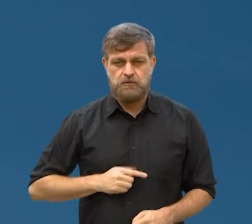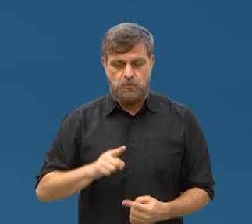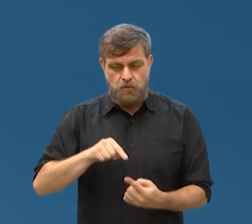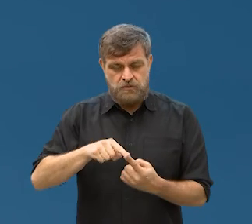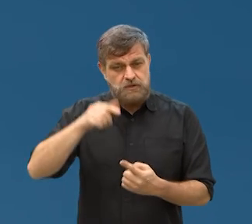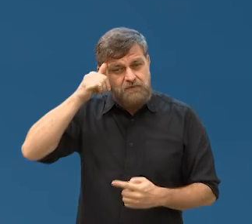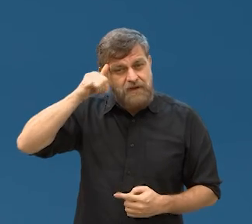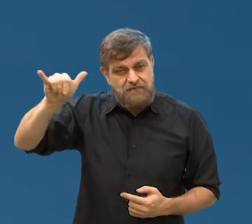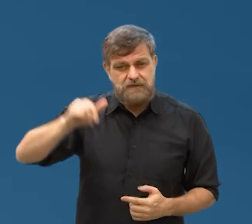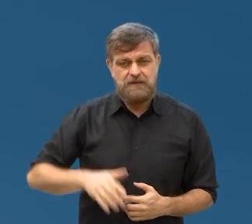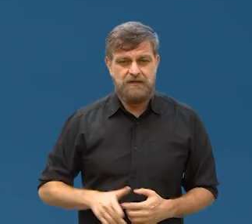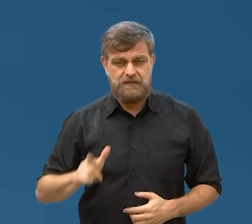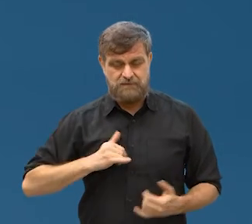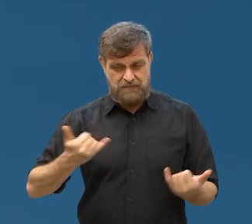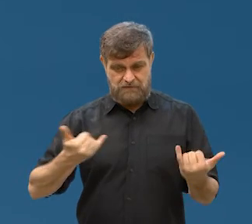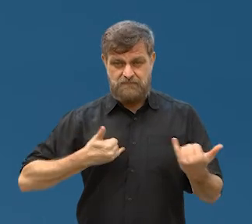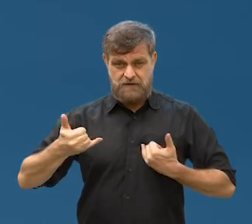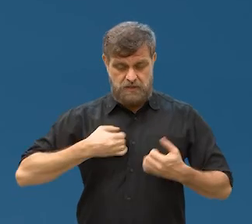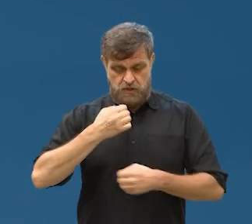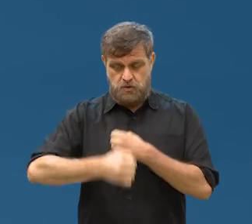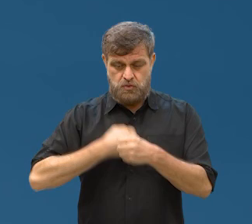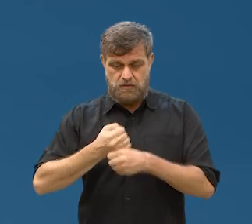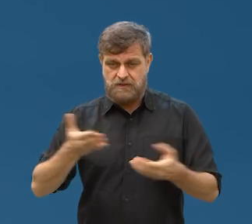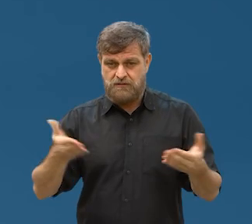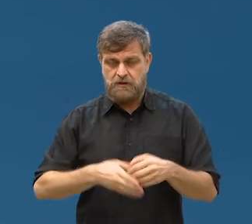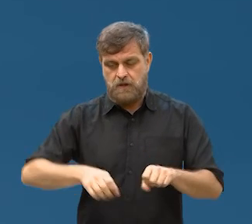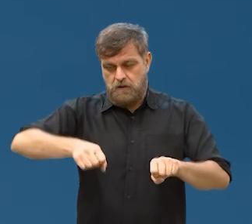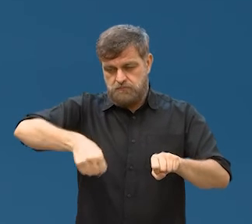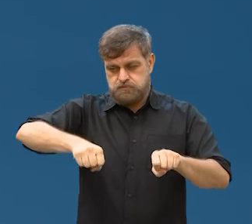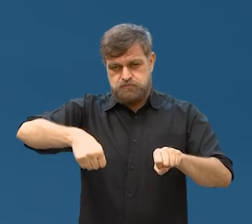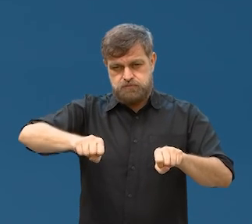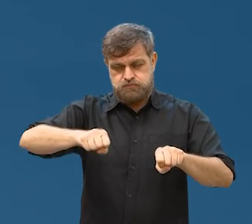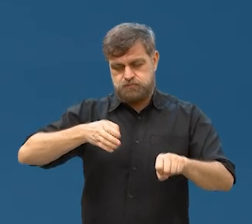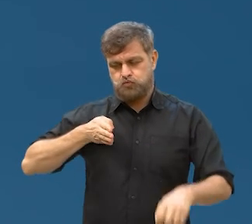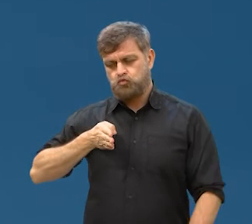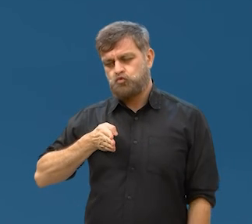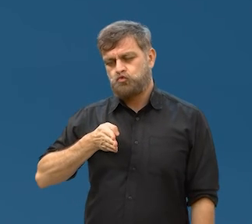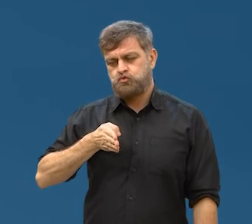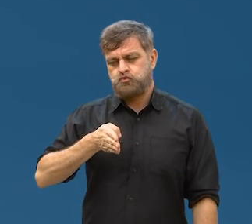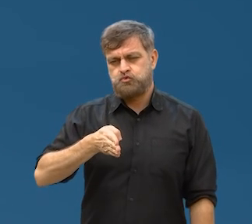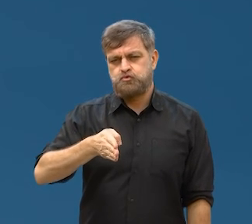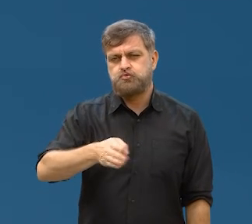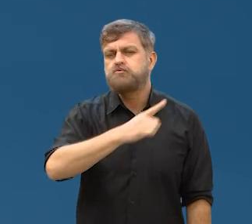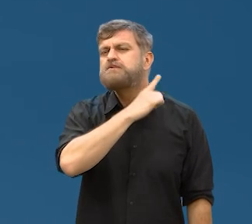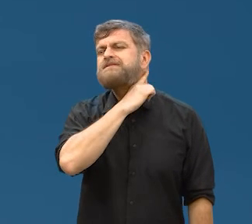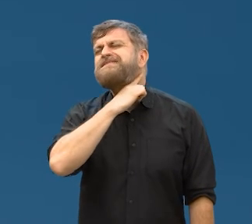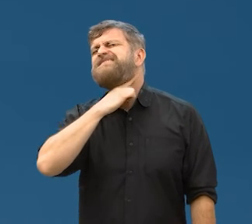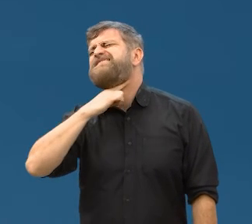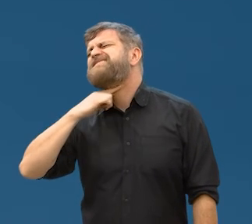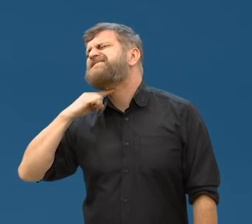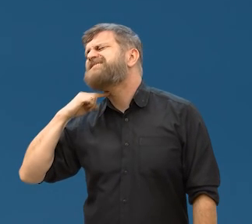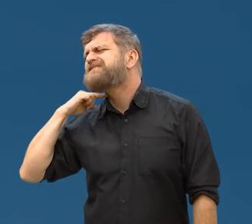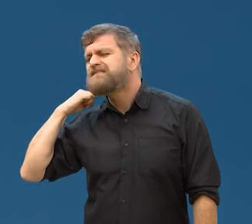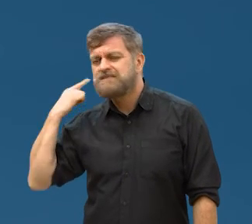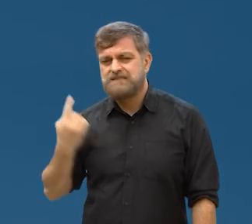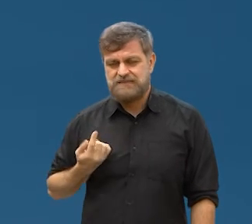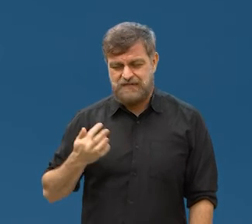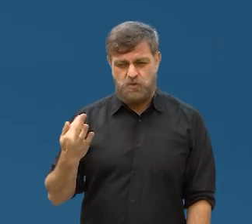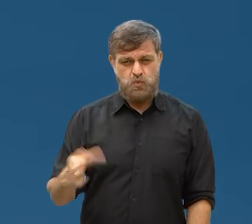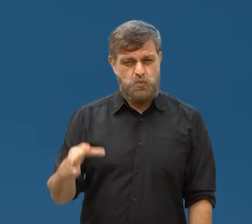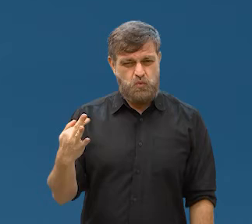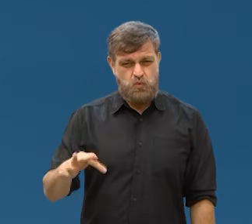aí notícias nesse ano de motoqueiros que foram, ficaram feridos e